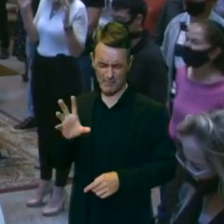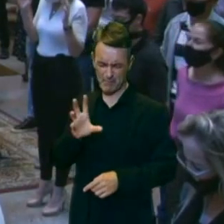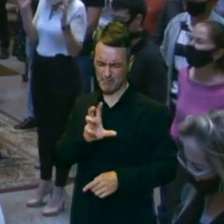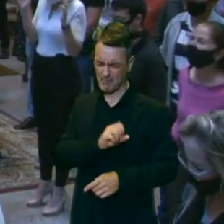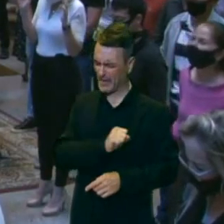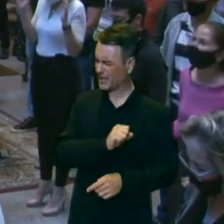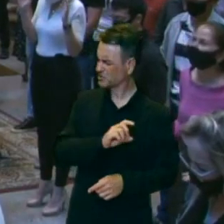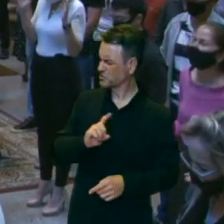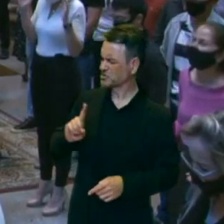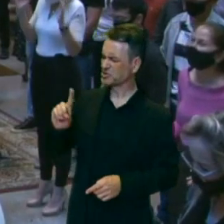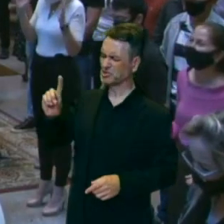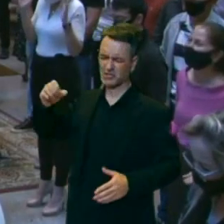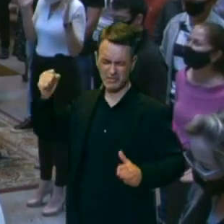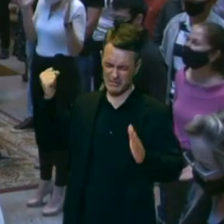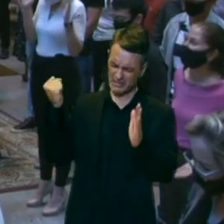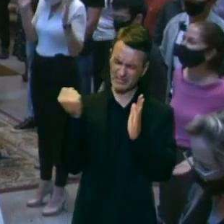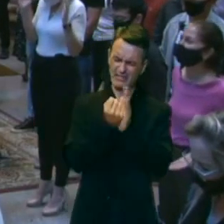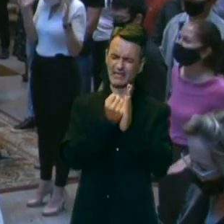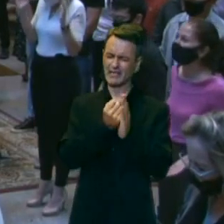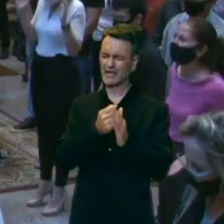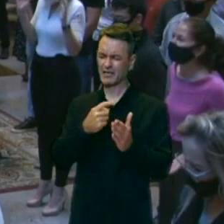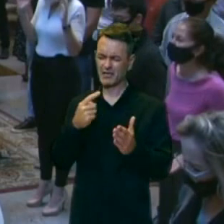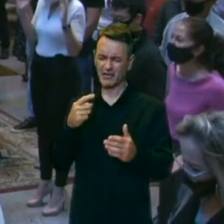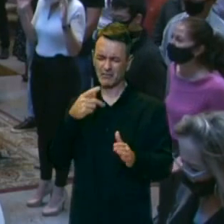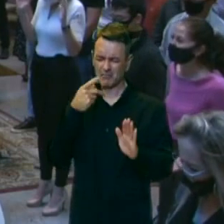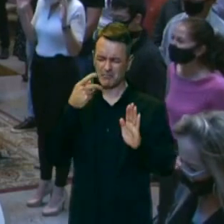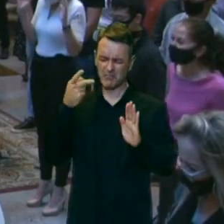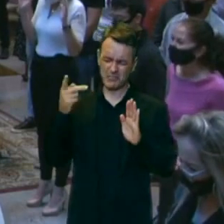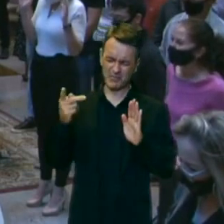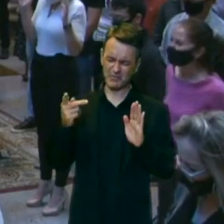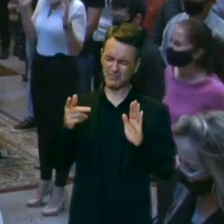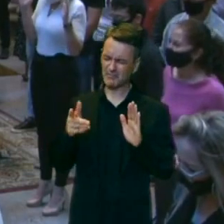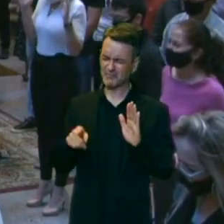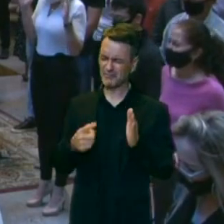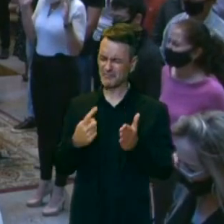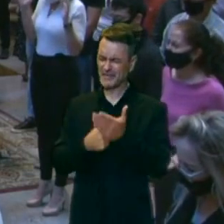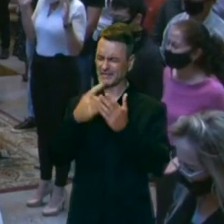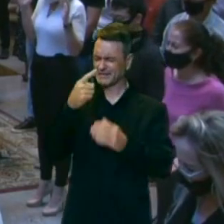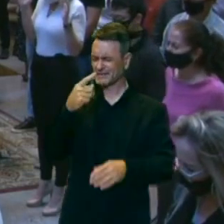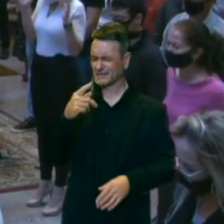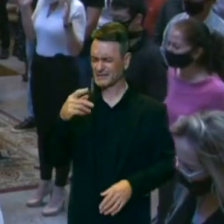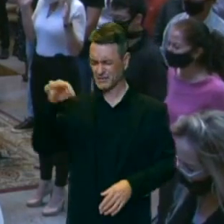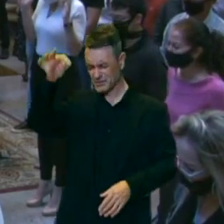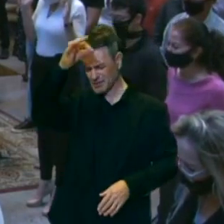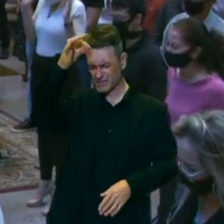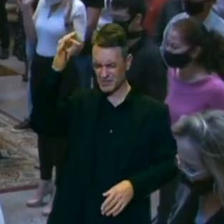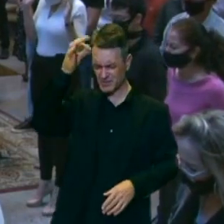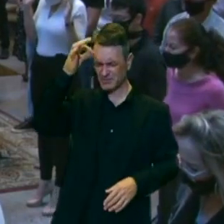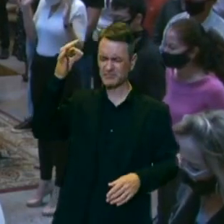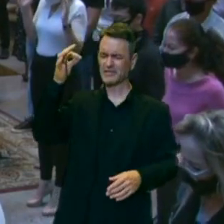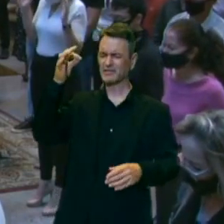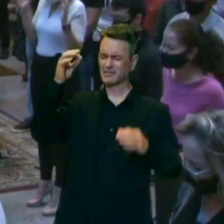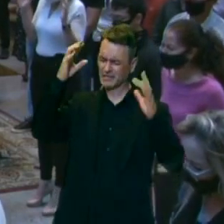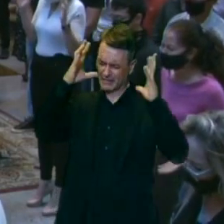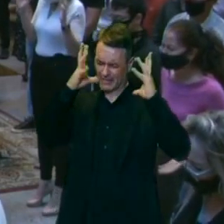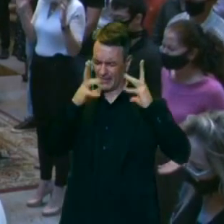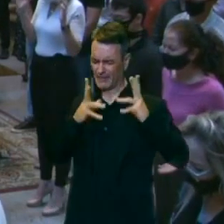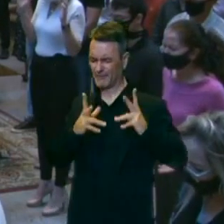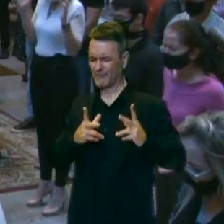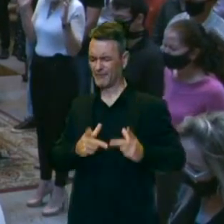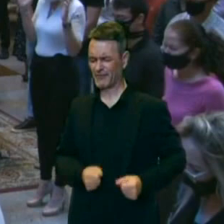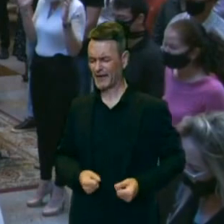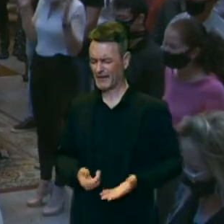com o selo da promessa do Espírito Santo e lavados no sangue do Cordeiro. Já não existe